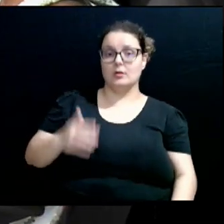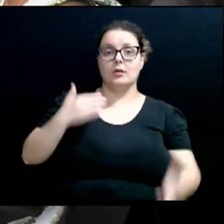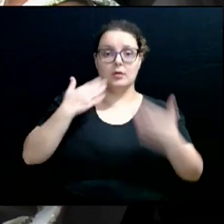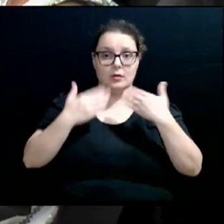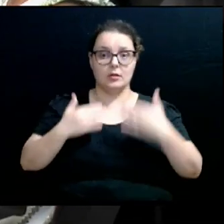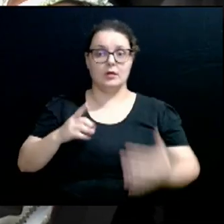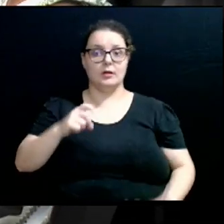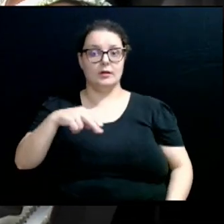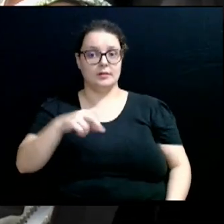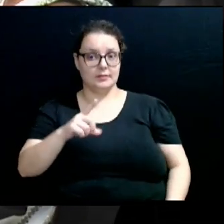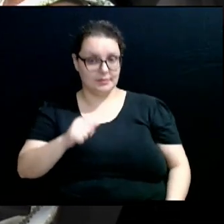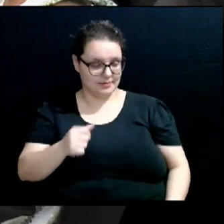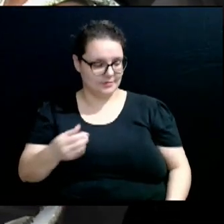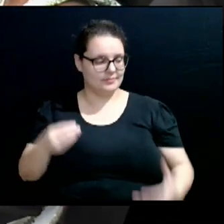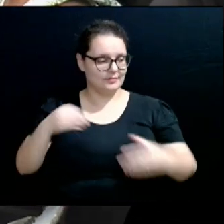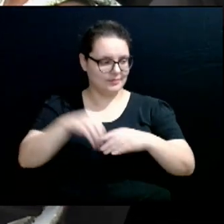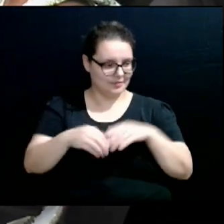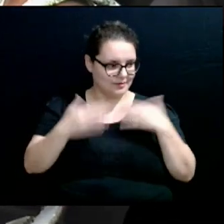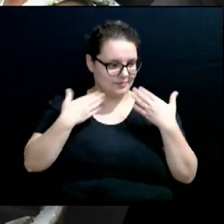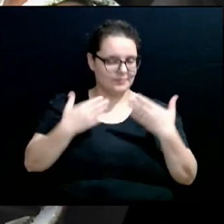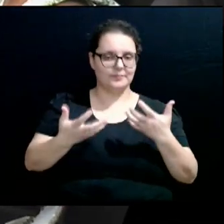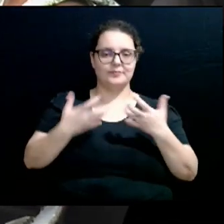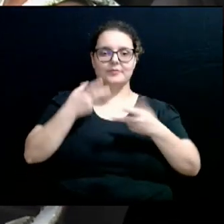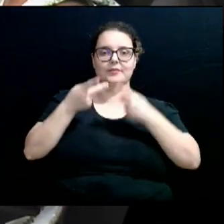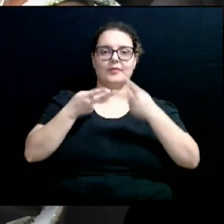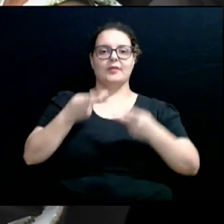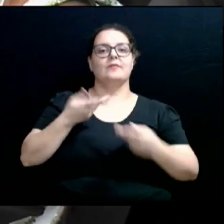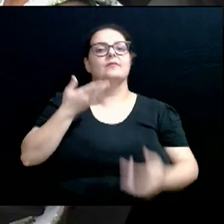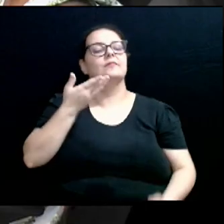ela, né, quero falar um pouquinho de você.